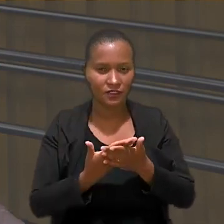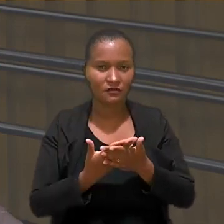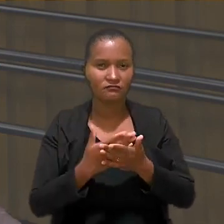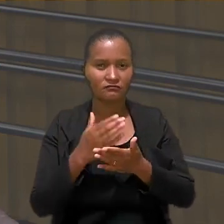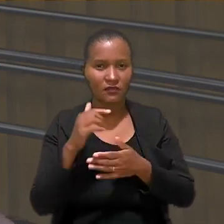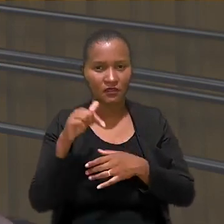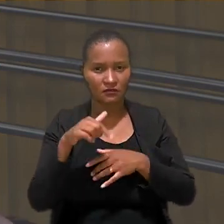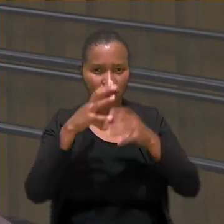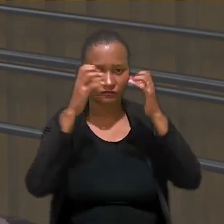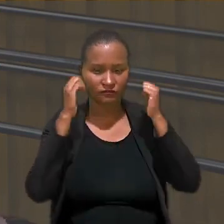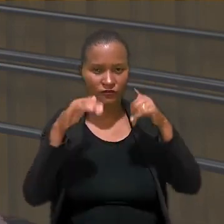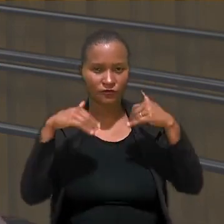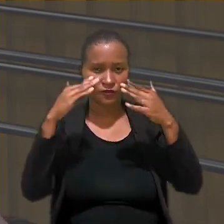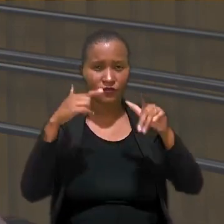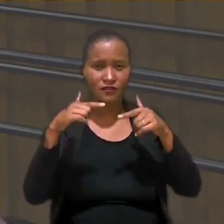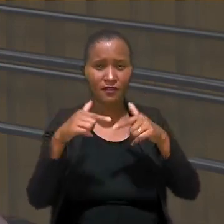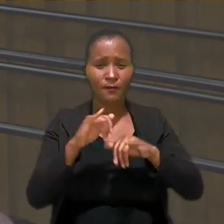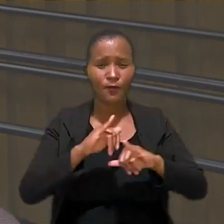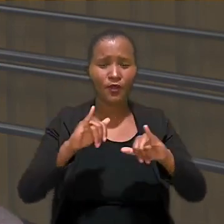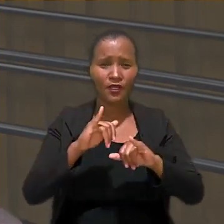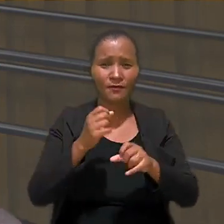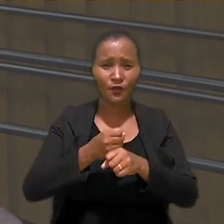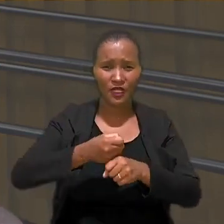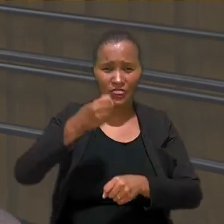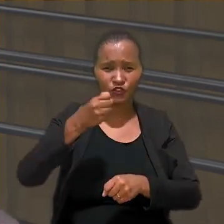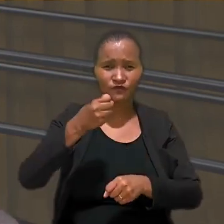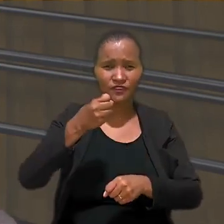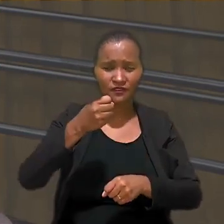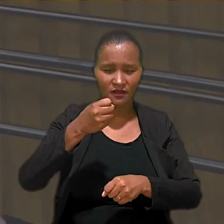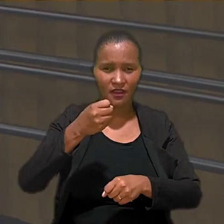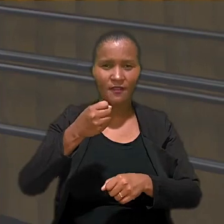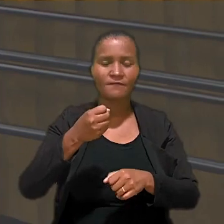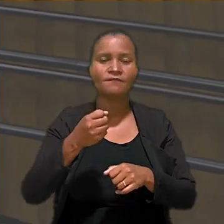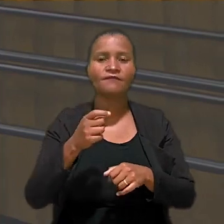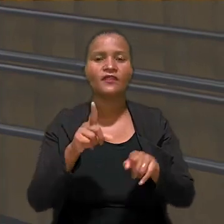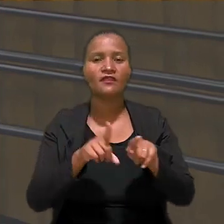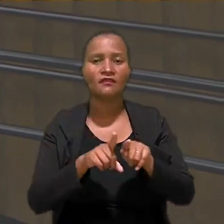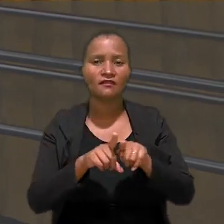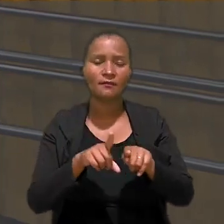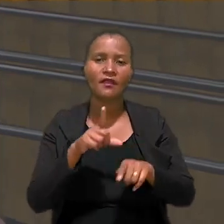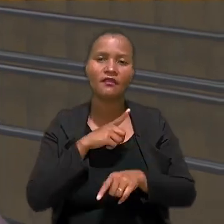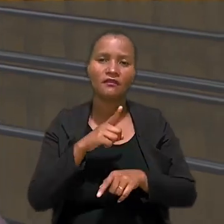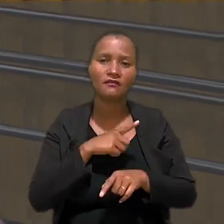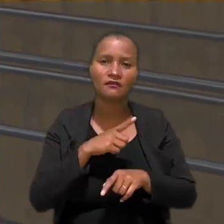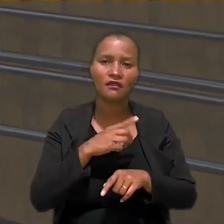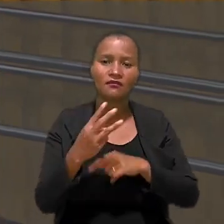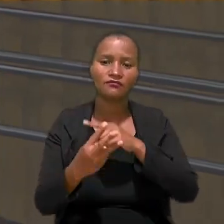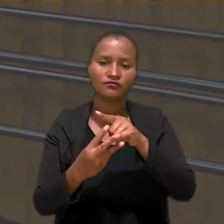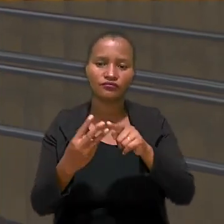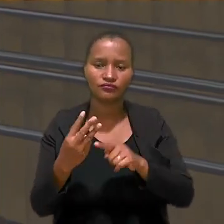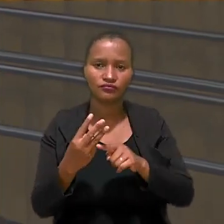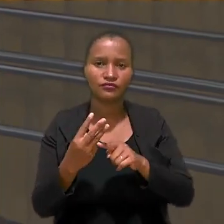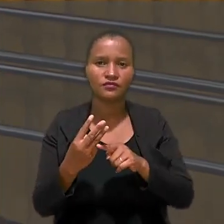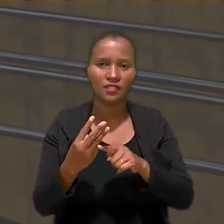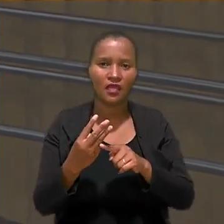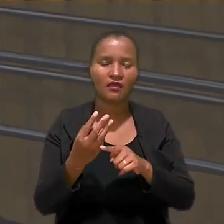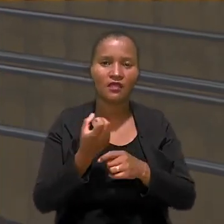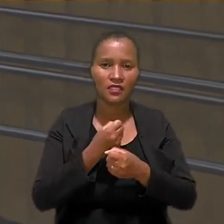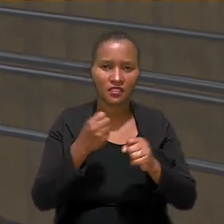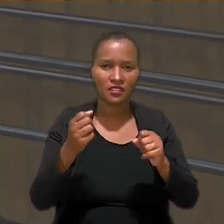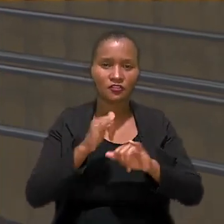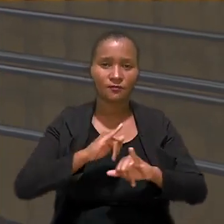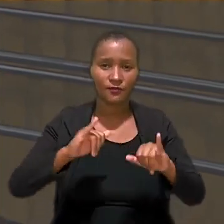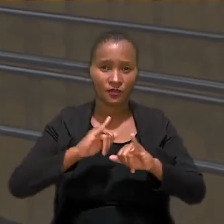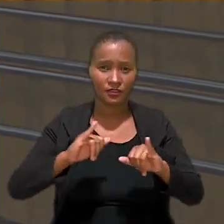Superior do Trabalho como um programa guarda-chuva, que é o Programa de Trabalho Decente, que contempla também 3 outros